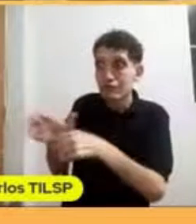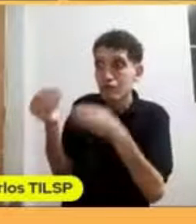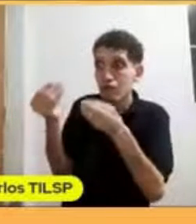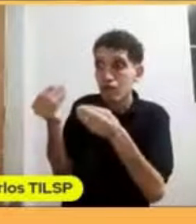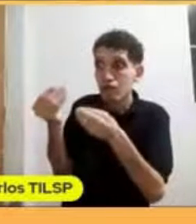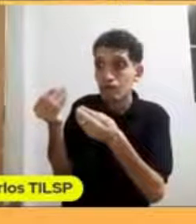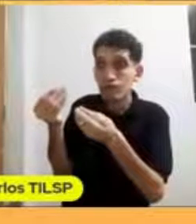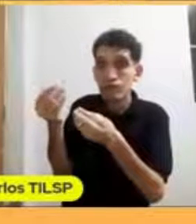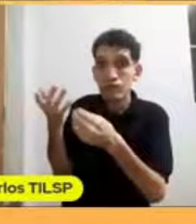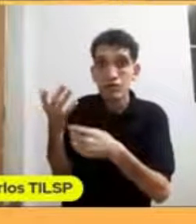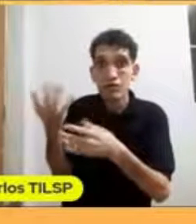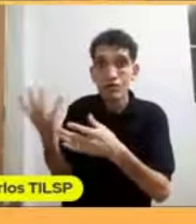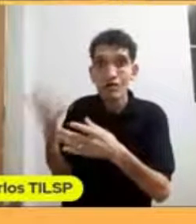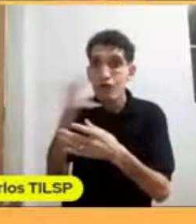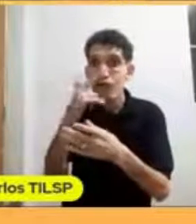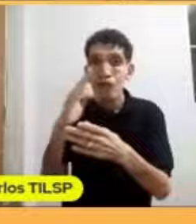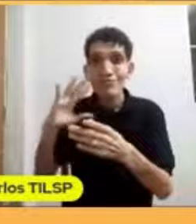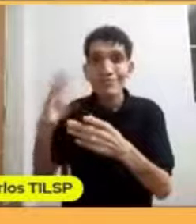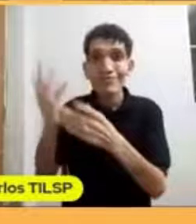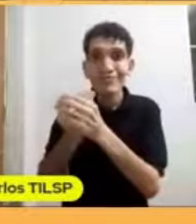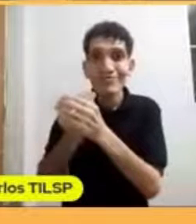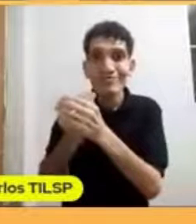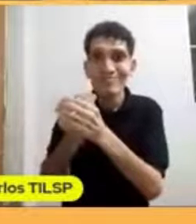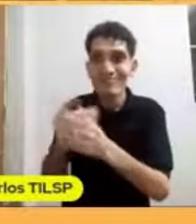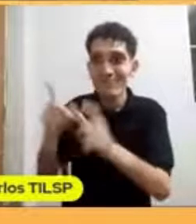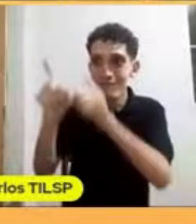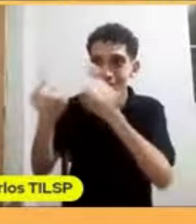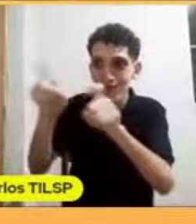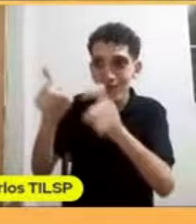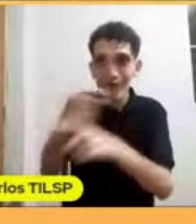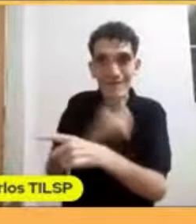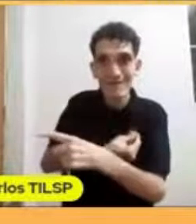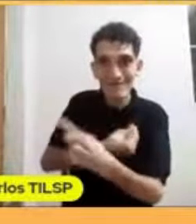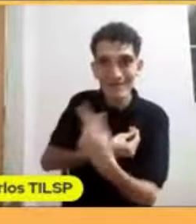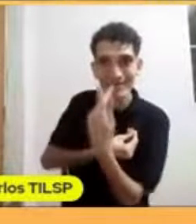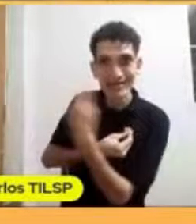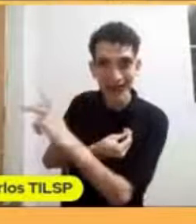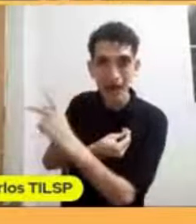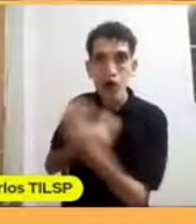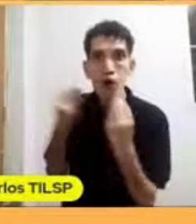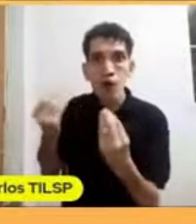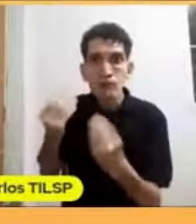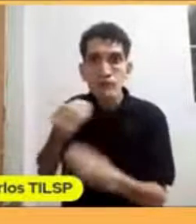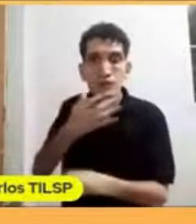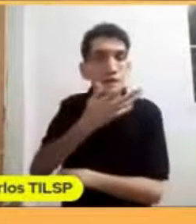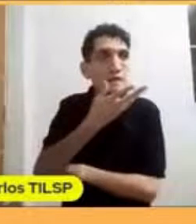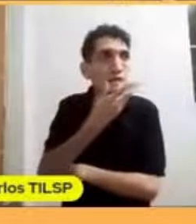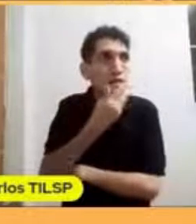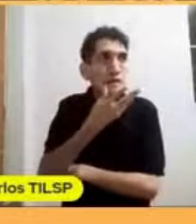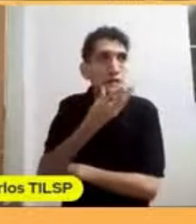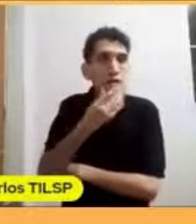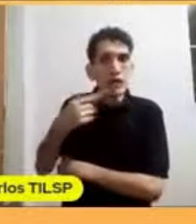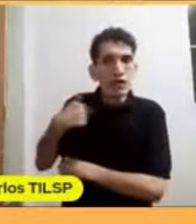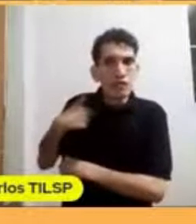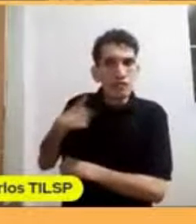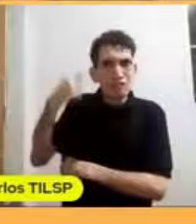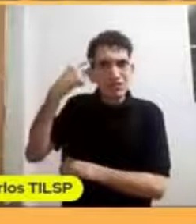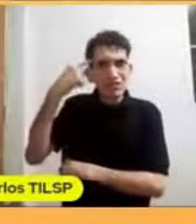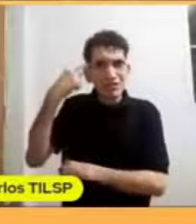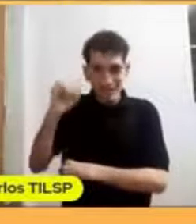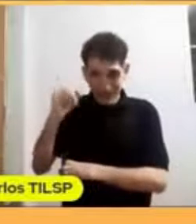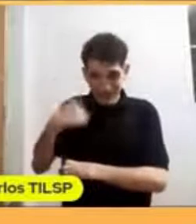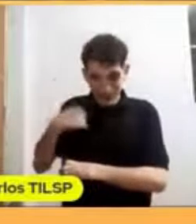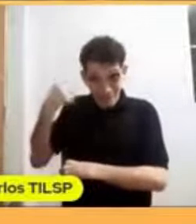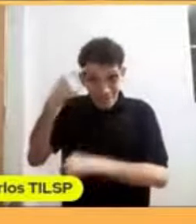ela seja incluída no digital. Então, eu fui percebendo que eu tinha que sair do meu modo tradicional,